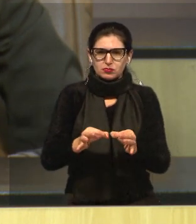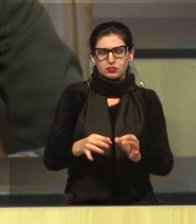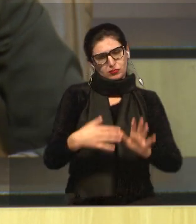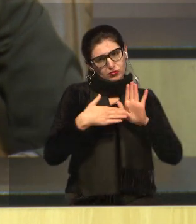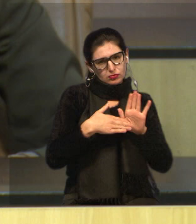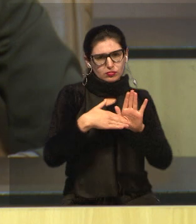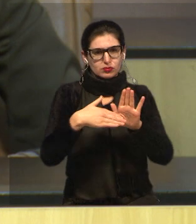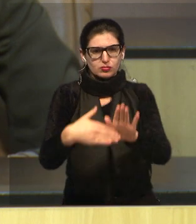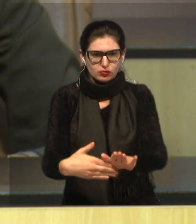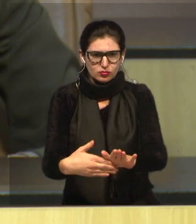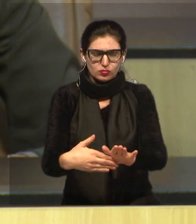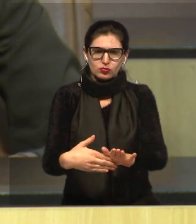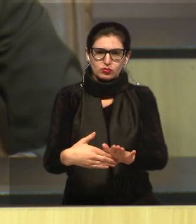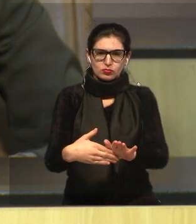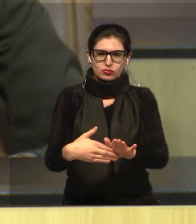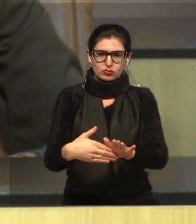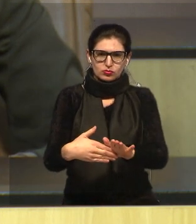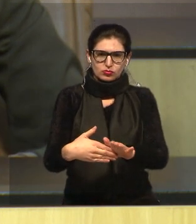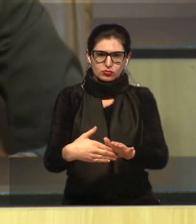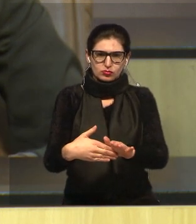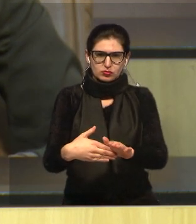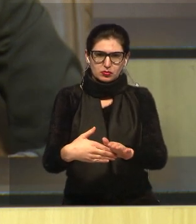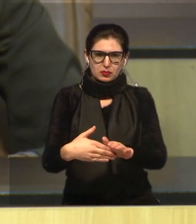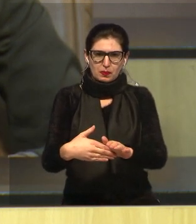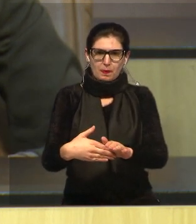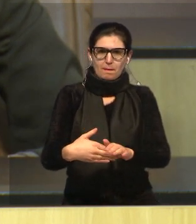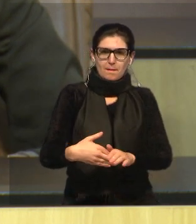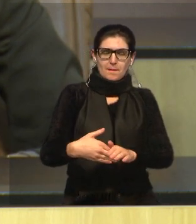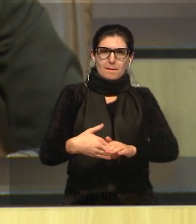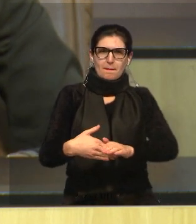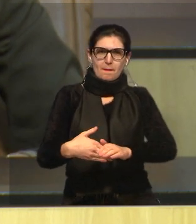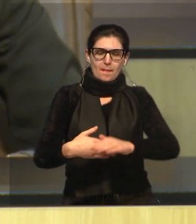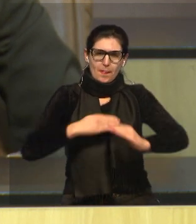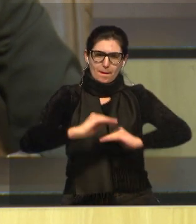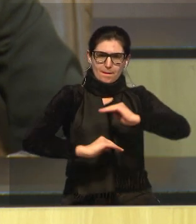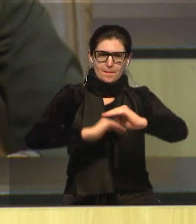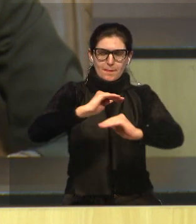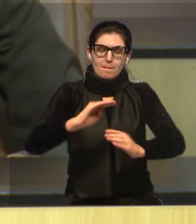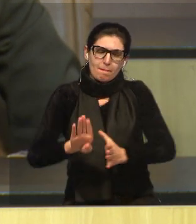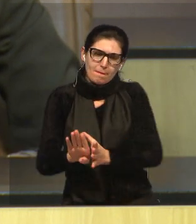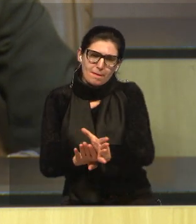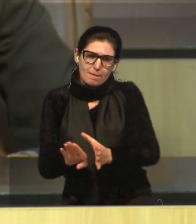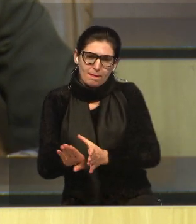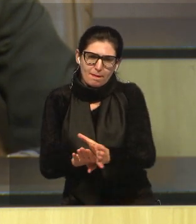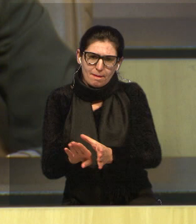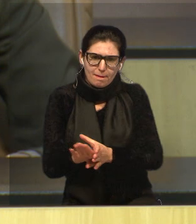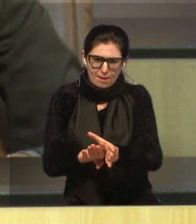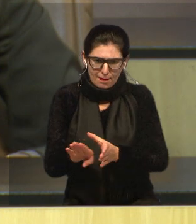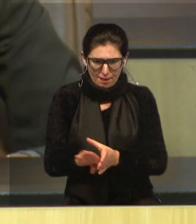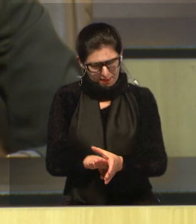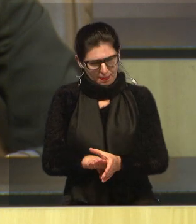atendimento a um fluxograma que envolve Conselho Tutelar, as